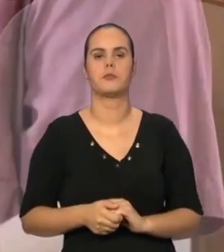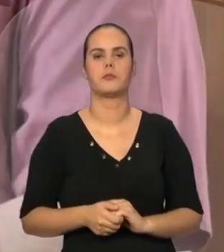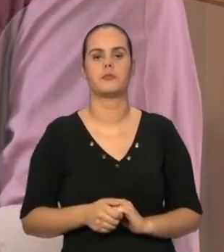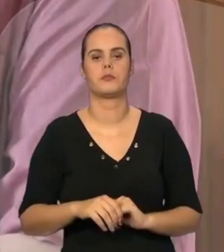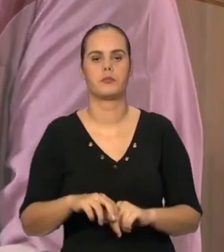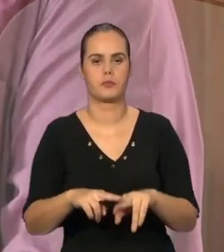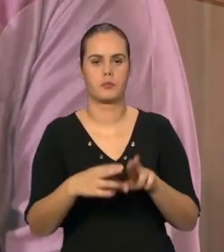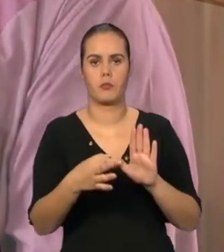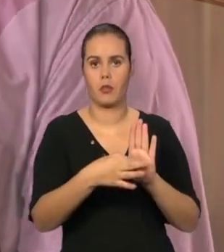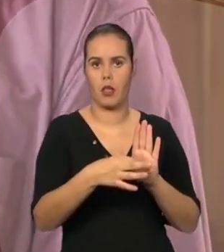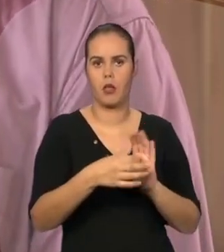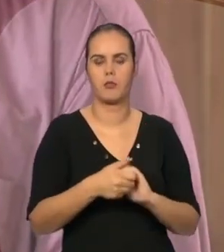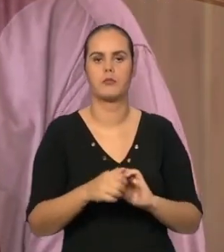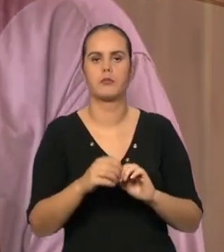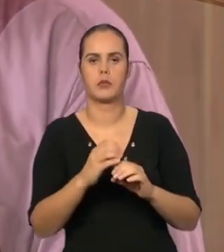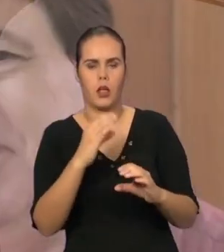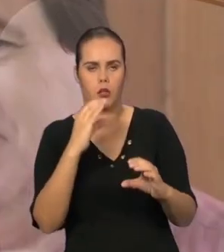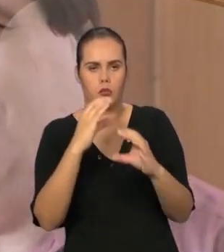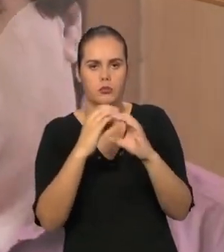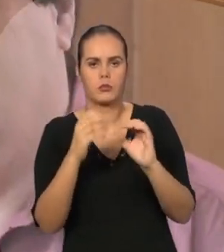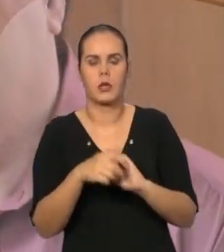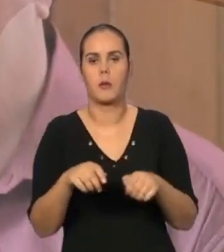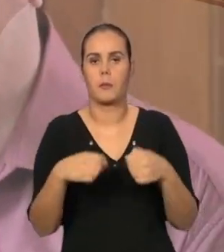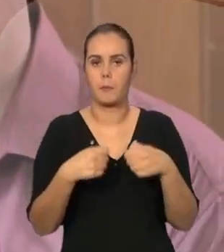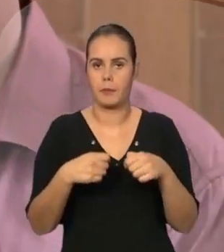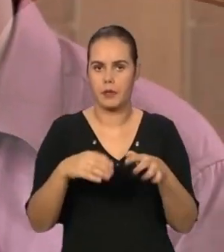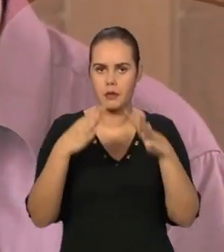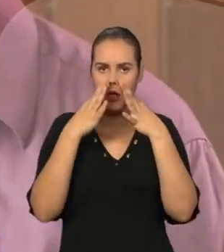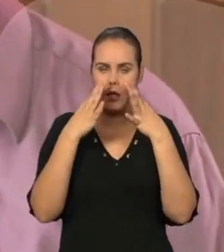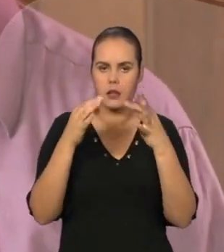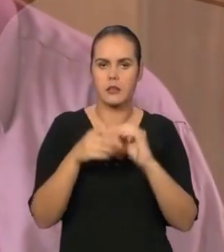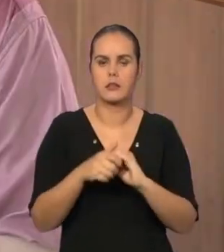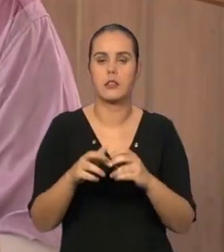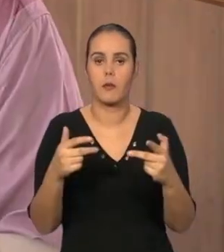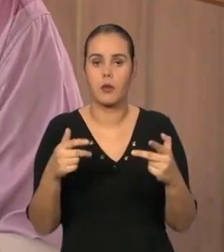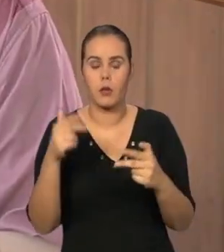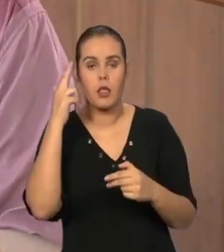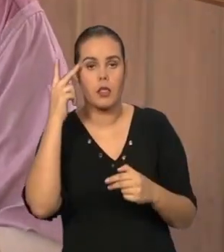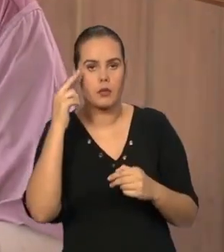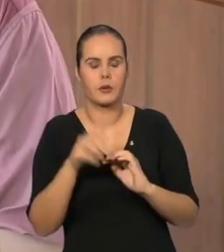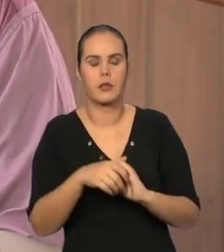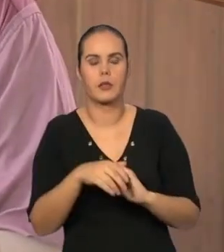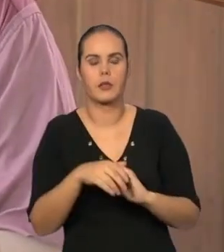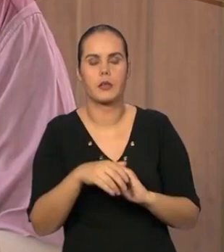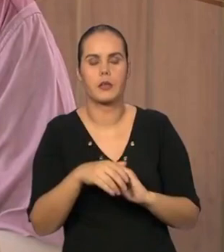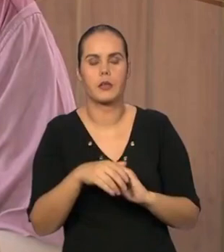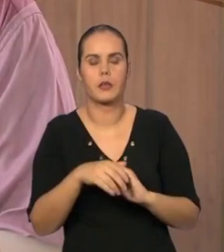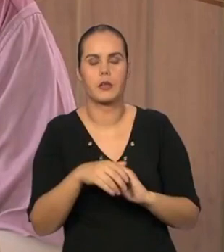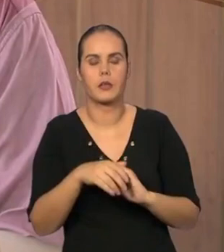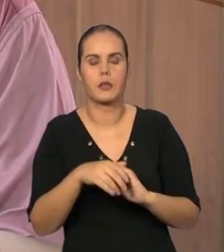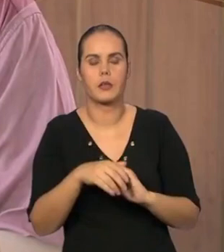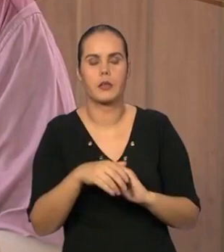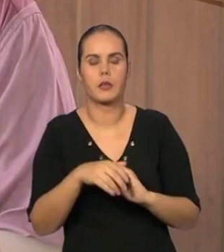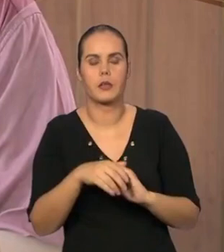engenheiro, é preciso levar em conta os fatores naturais, como por exemplo o vento. Nos casos de